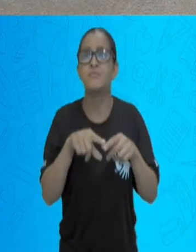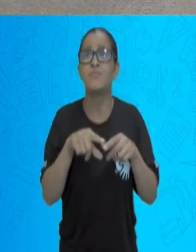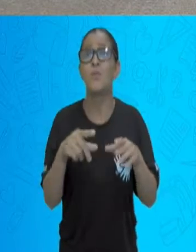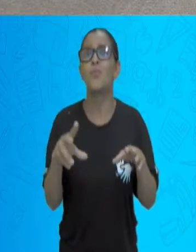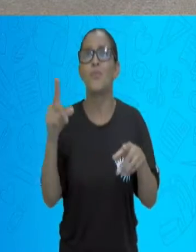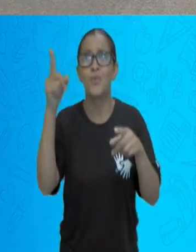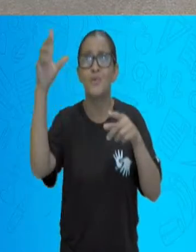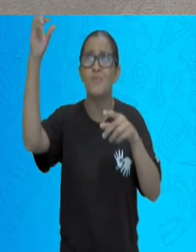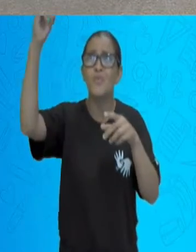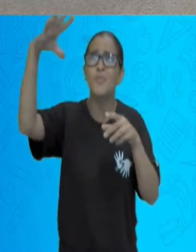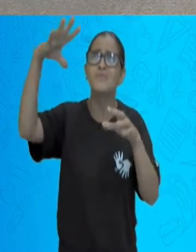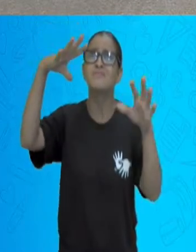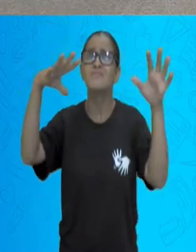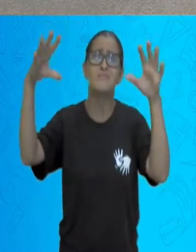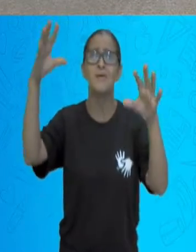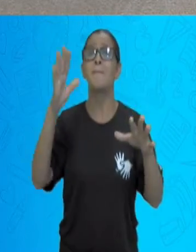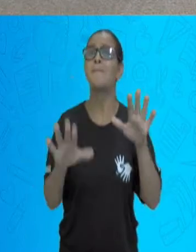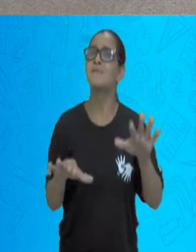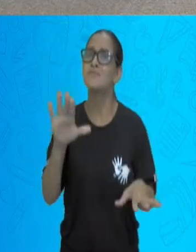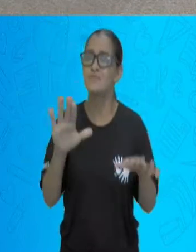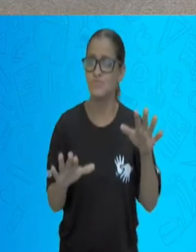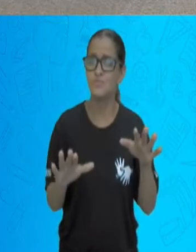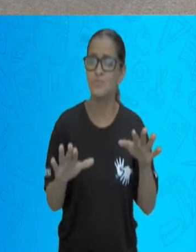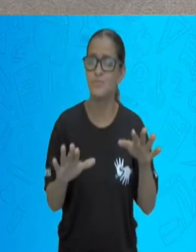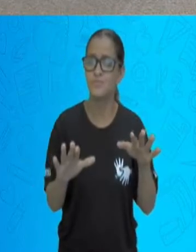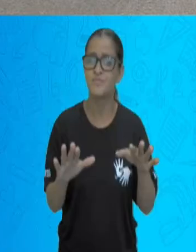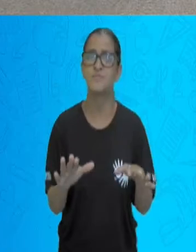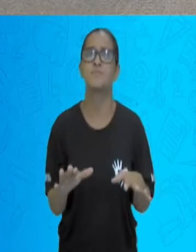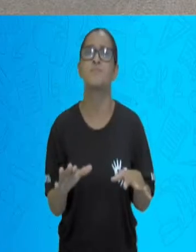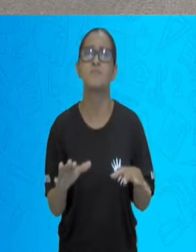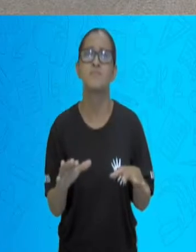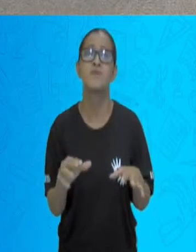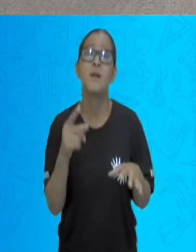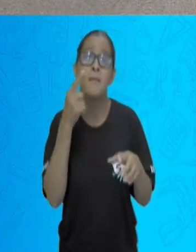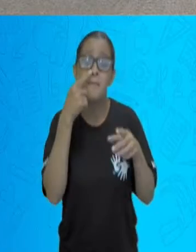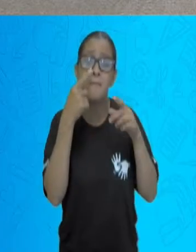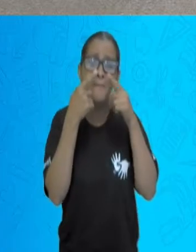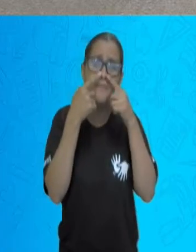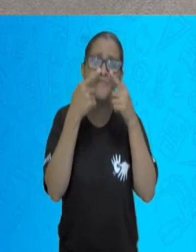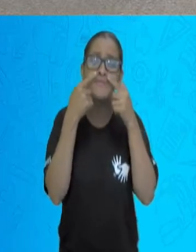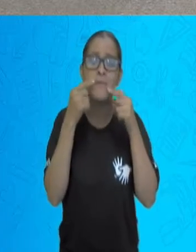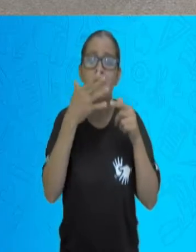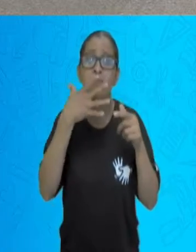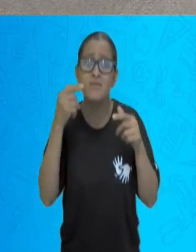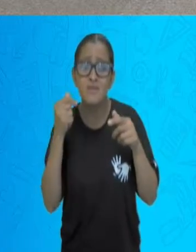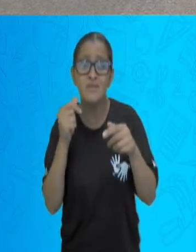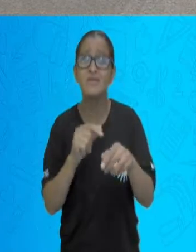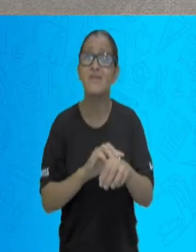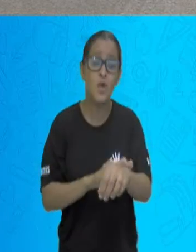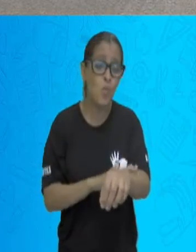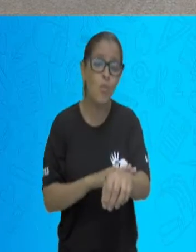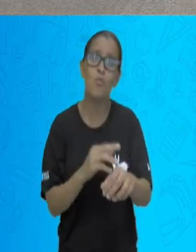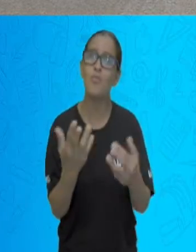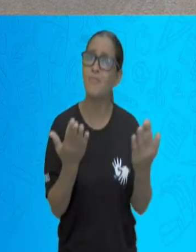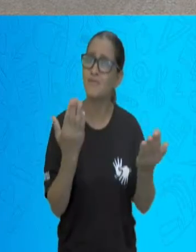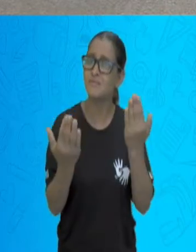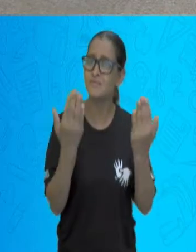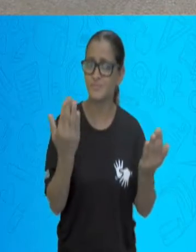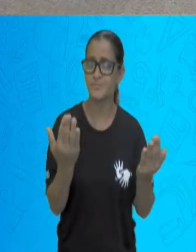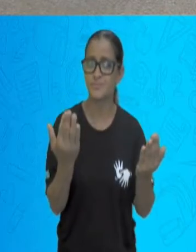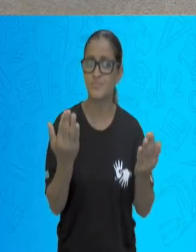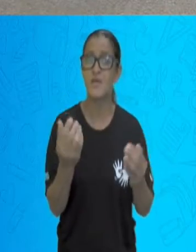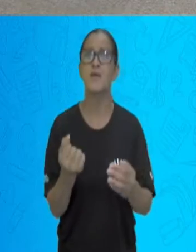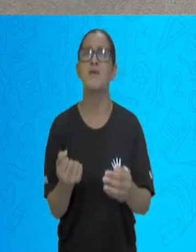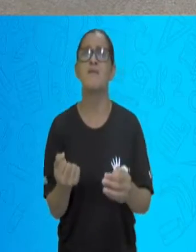umidificar. Essa região, ela não fica bem lubrificada e resseca. É igual a nossa pele. A gente não precisa